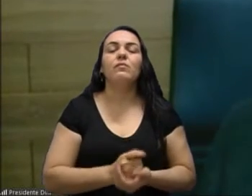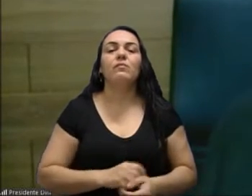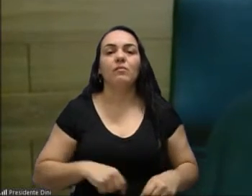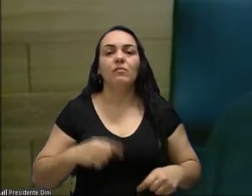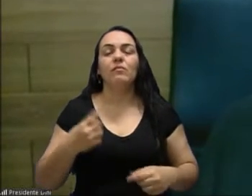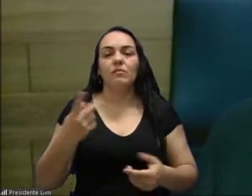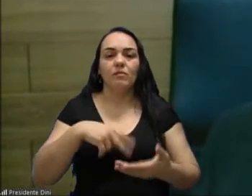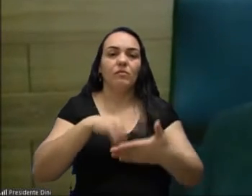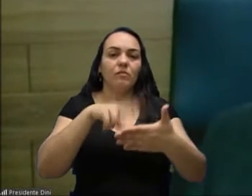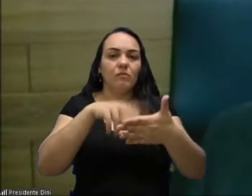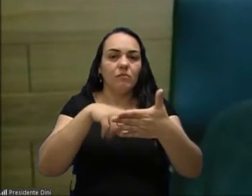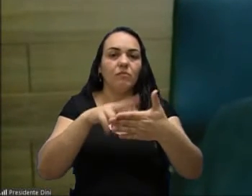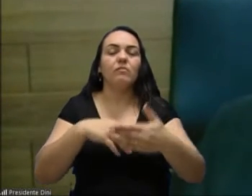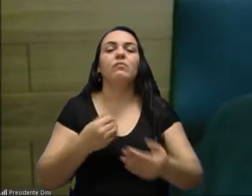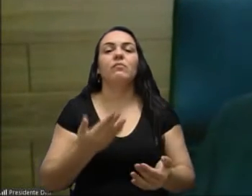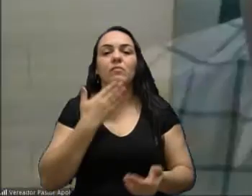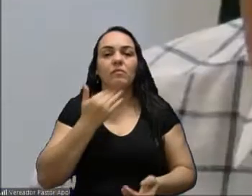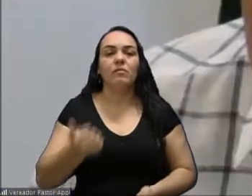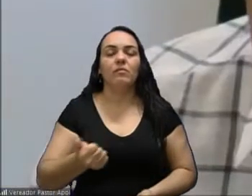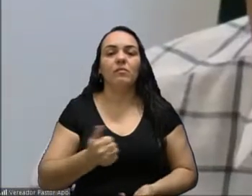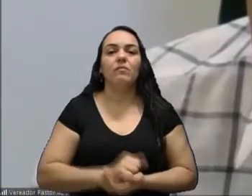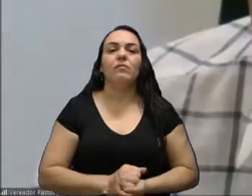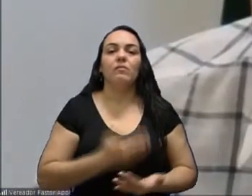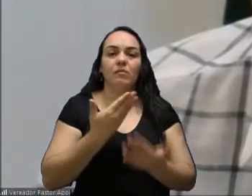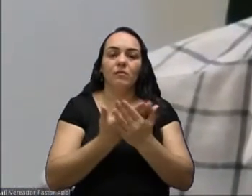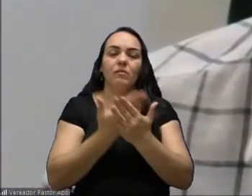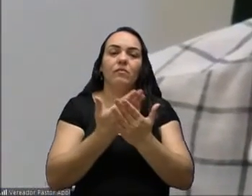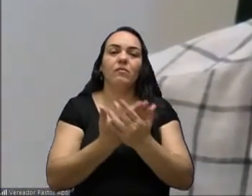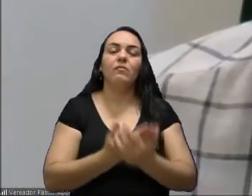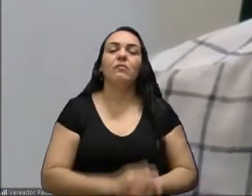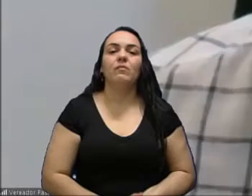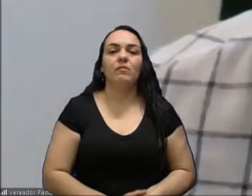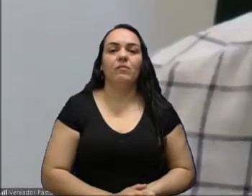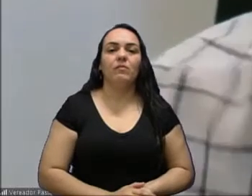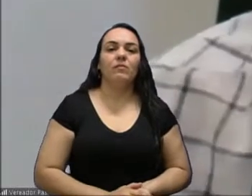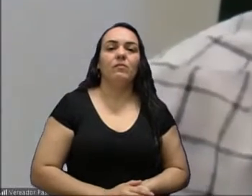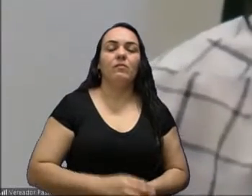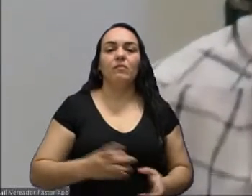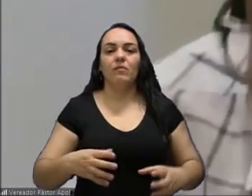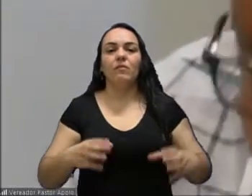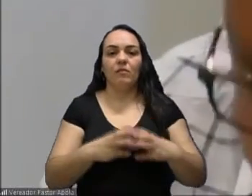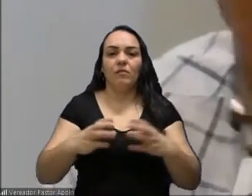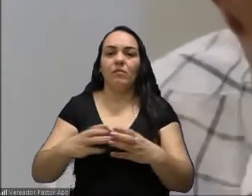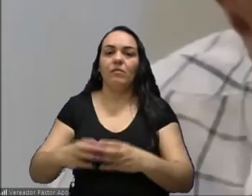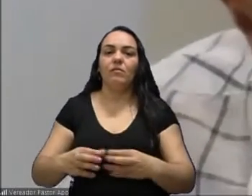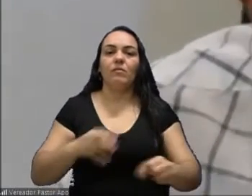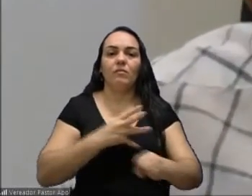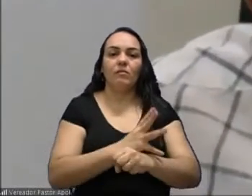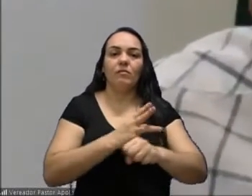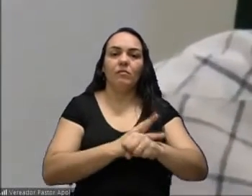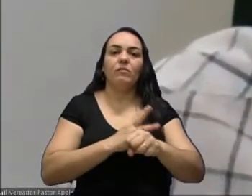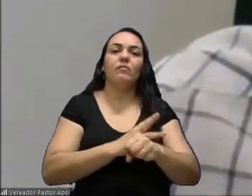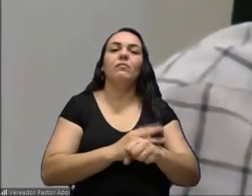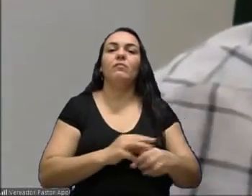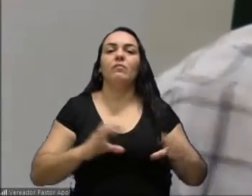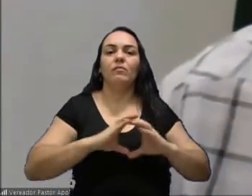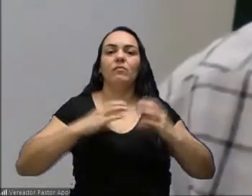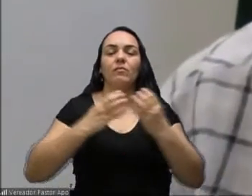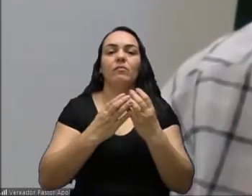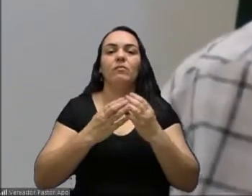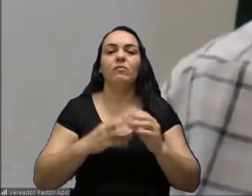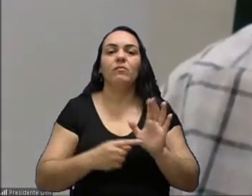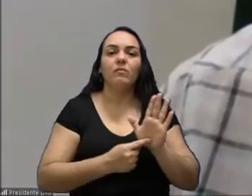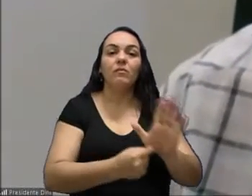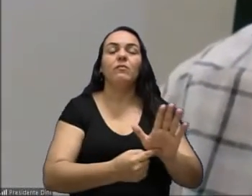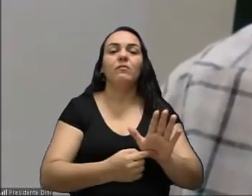possa estudar melhor tá bom tá bom eu vou eu vou colocar no grupo aí da tá bom tá bom